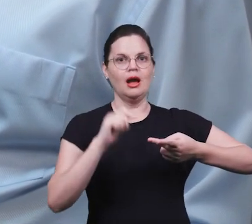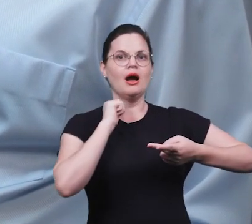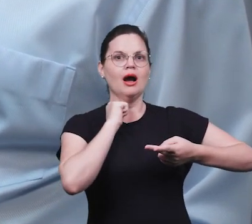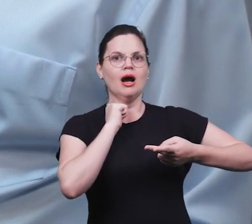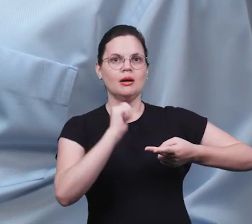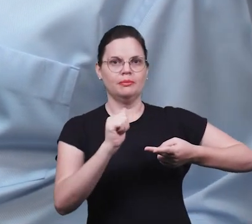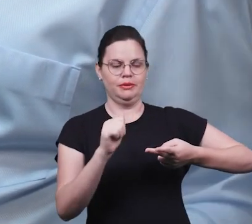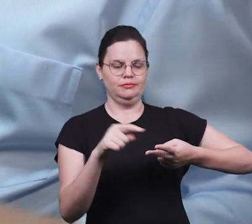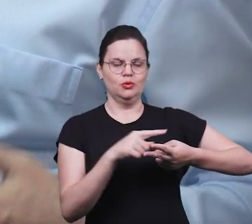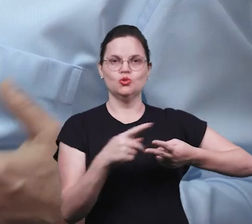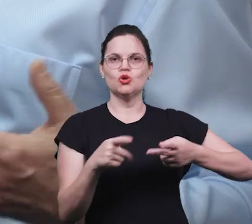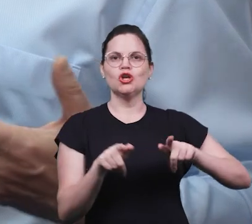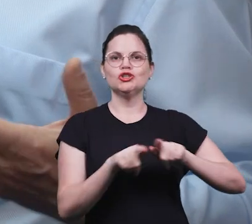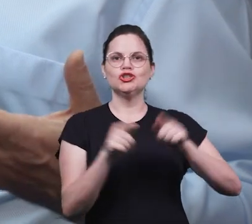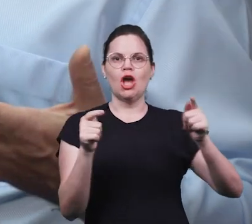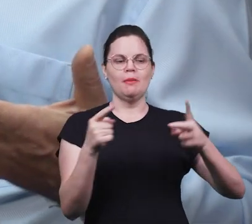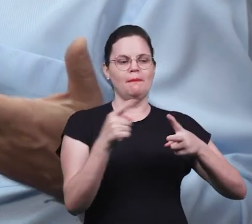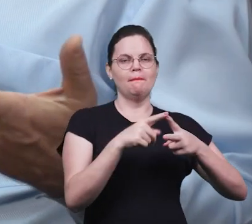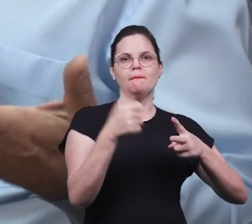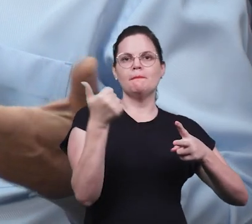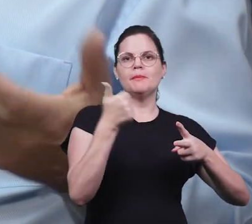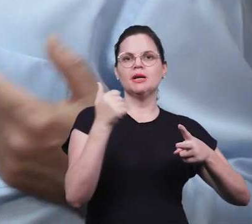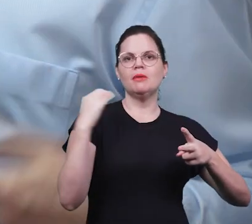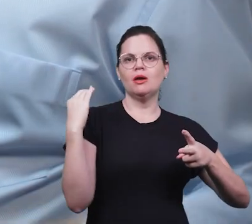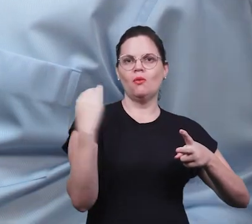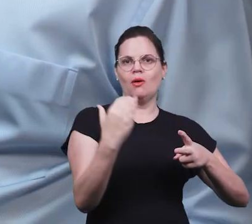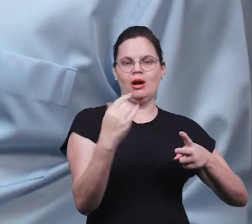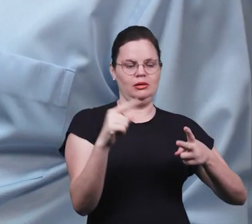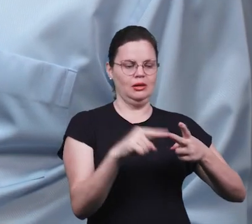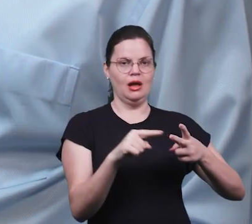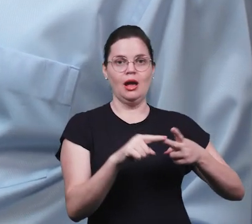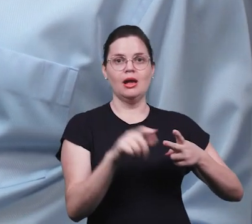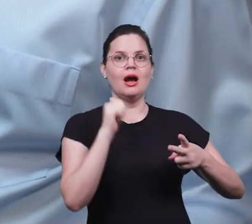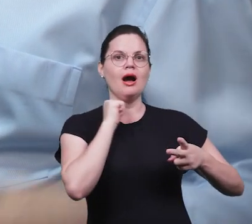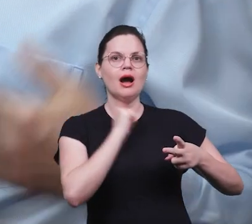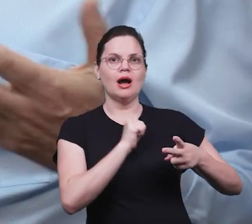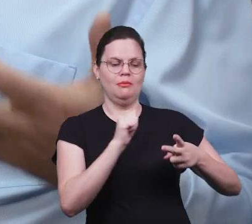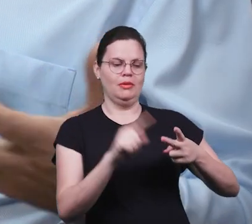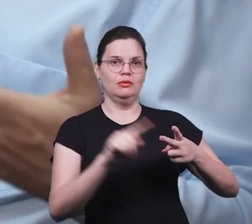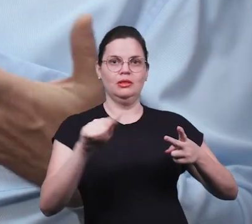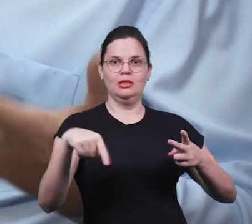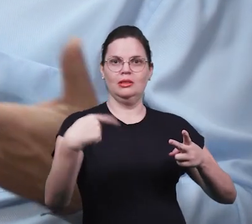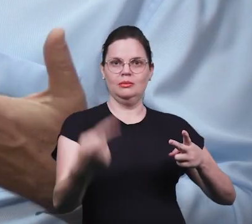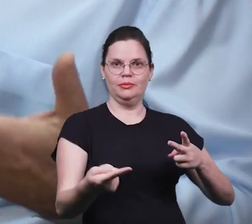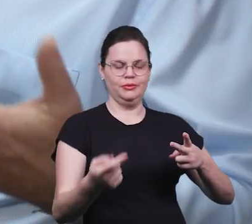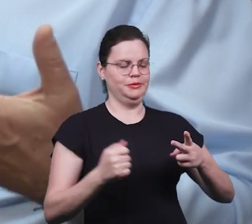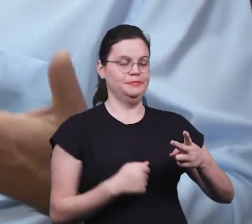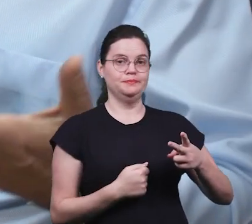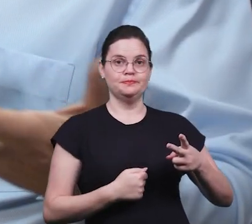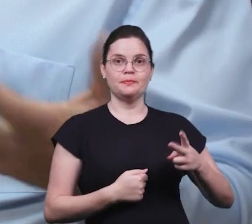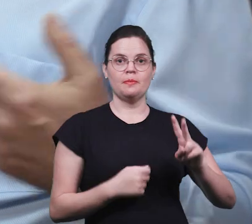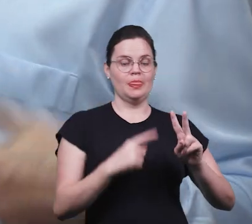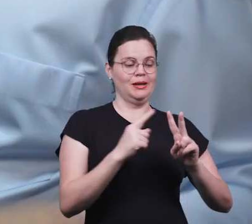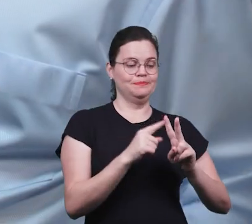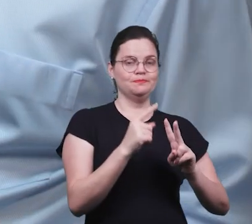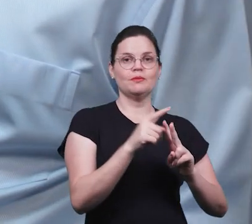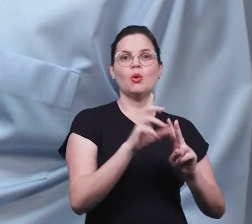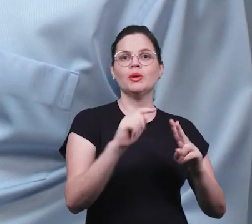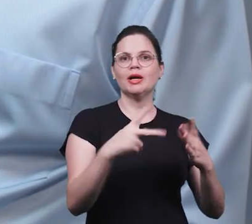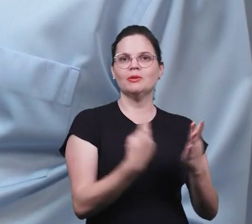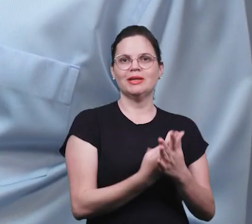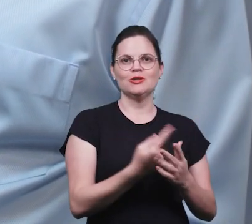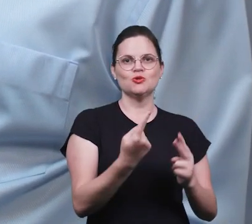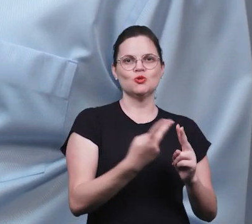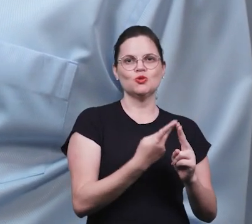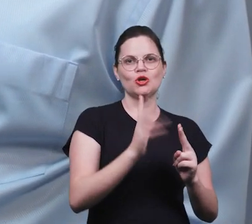É interessante que eles vão ofertar um culto ao Senhor. Os dois vão ofertar um culto ao